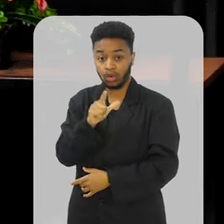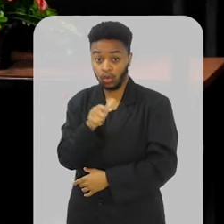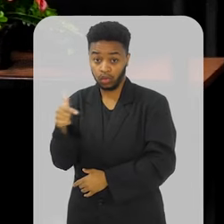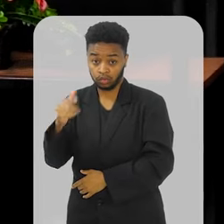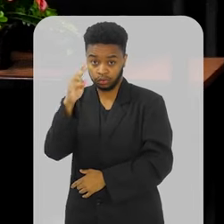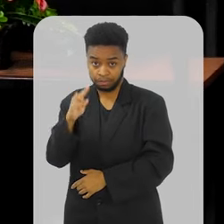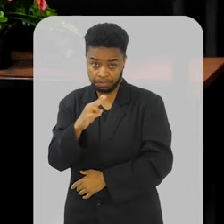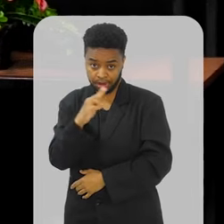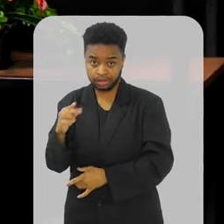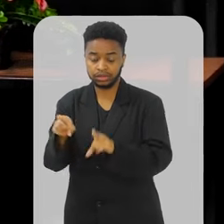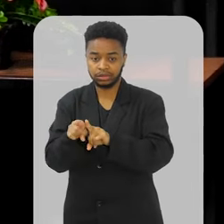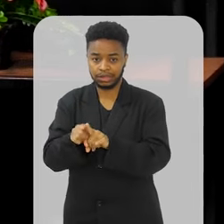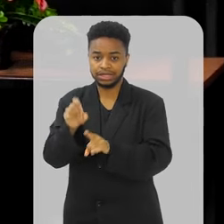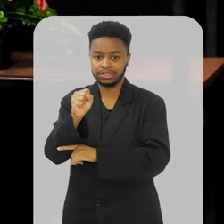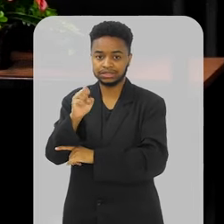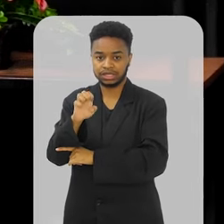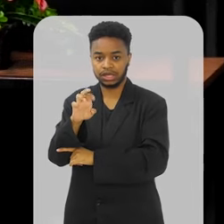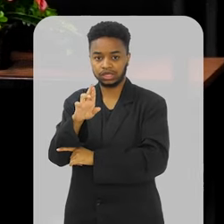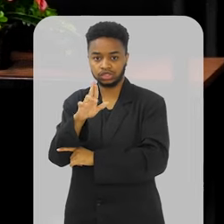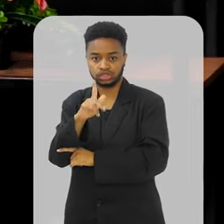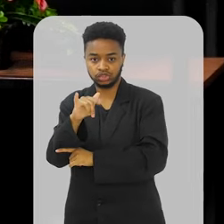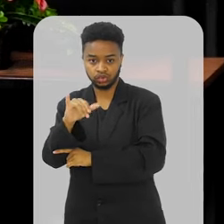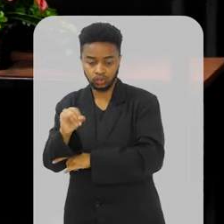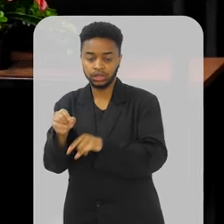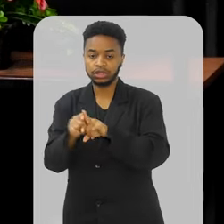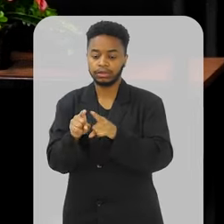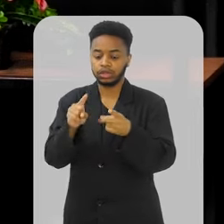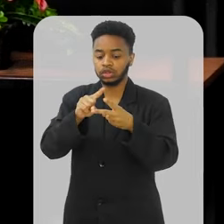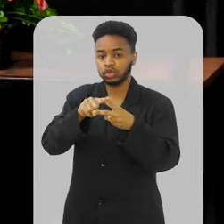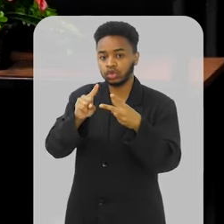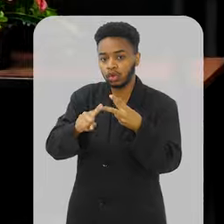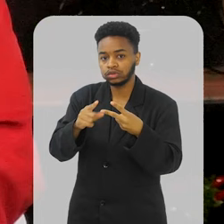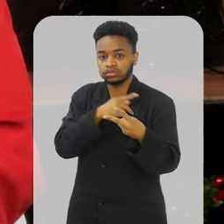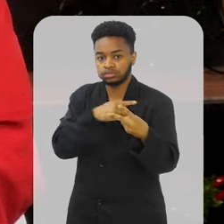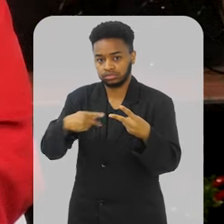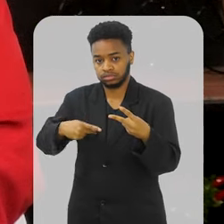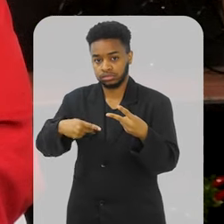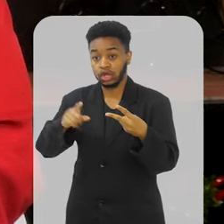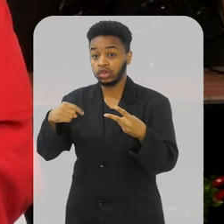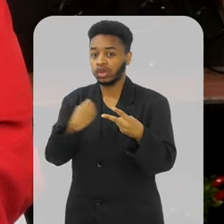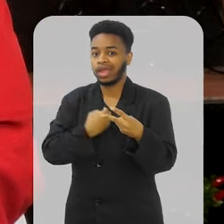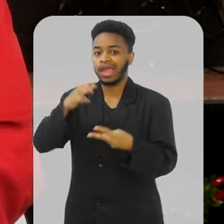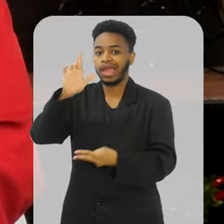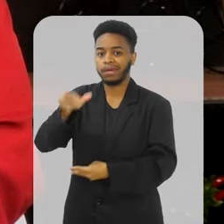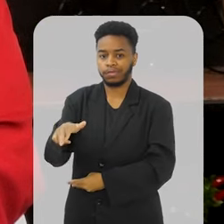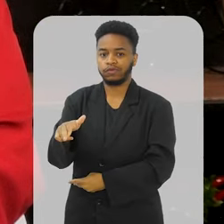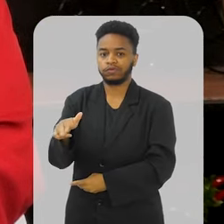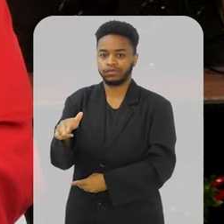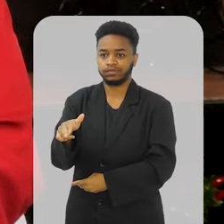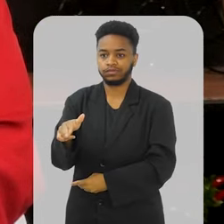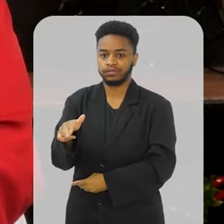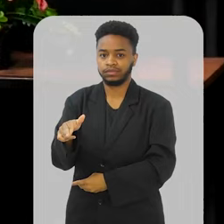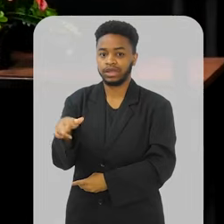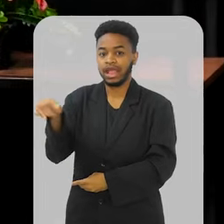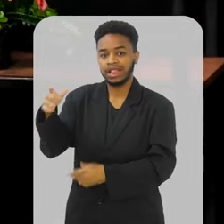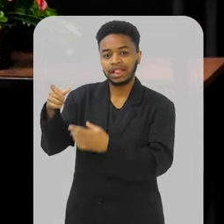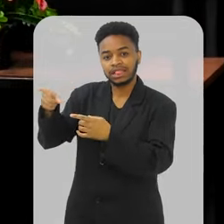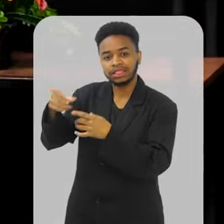um outro padre Padre Sérgio Marcos meu grande companheiro mas dois pastores fomos os classificados